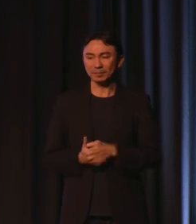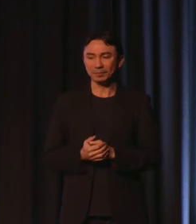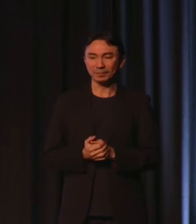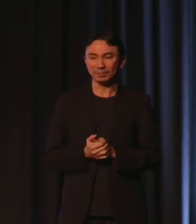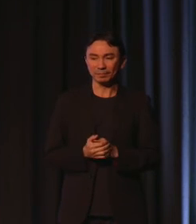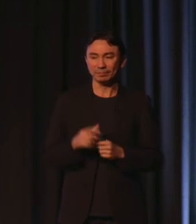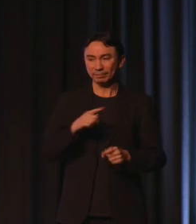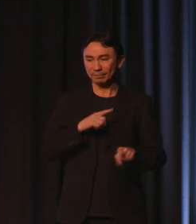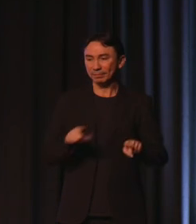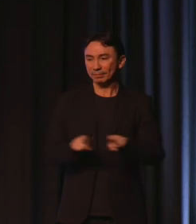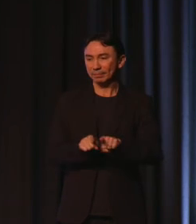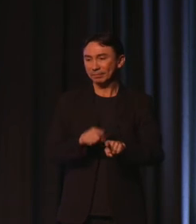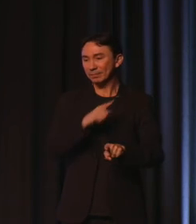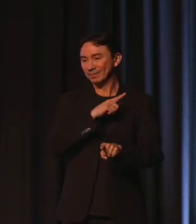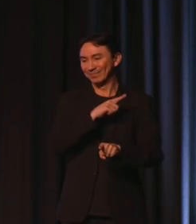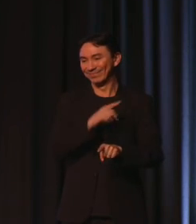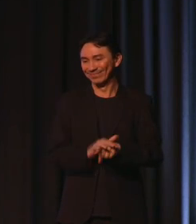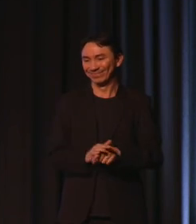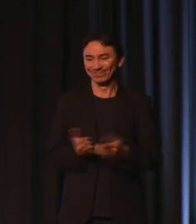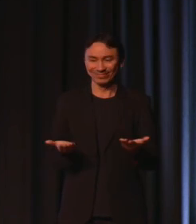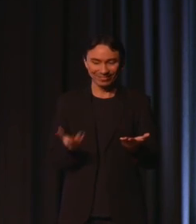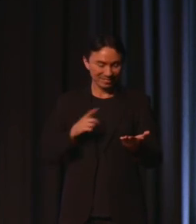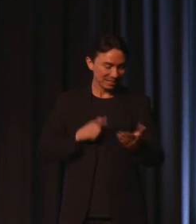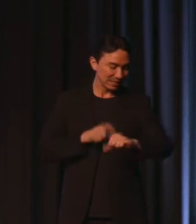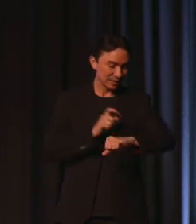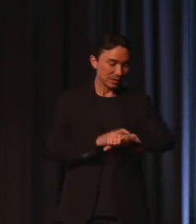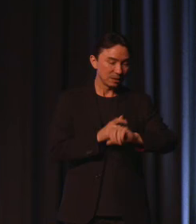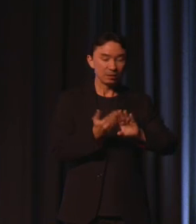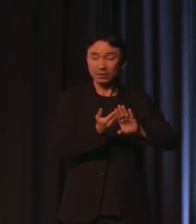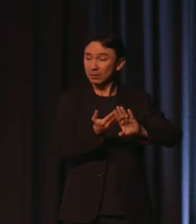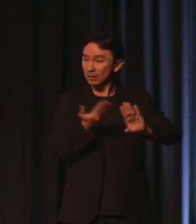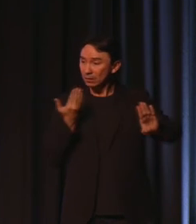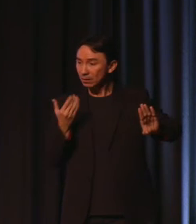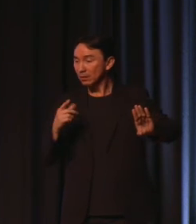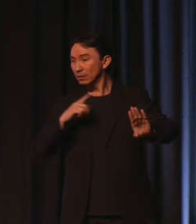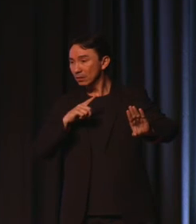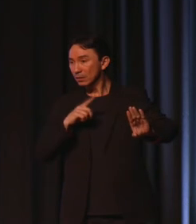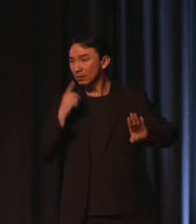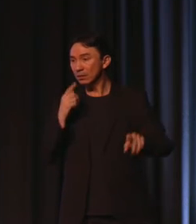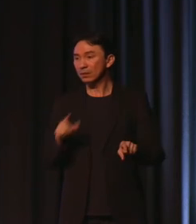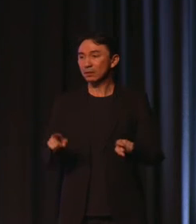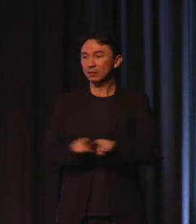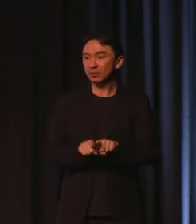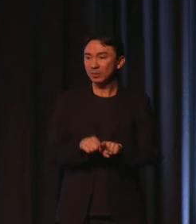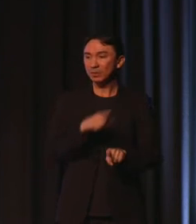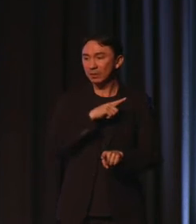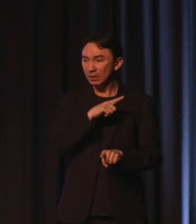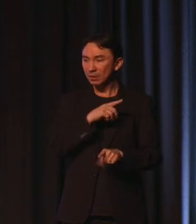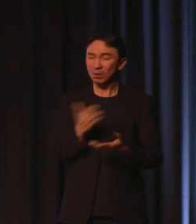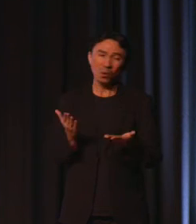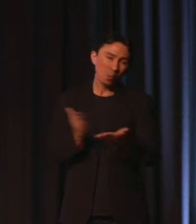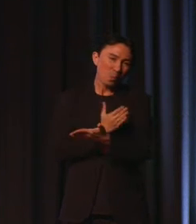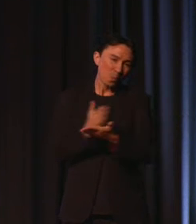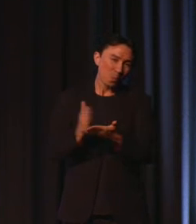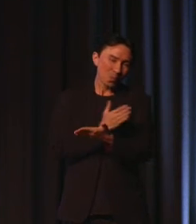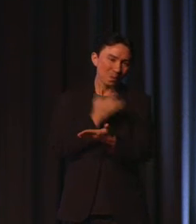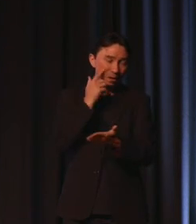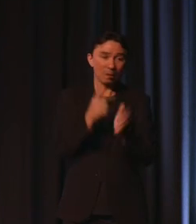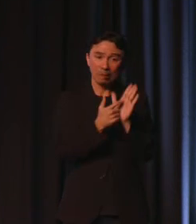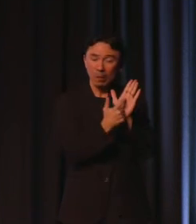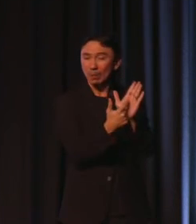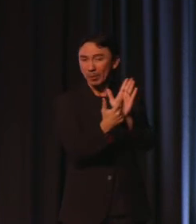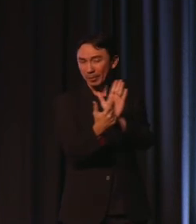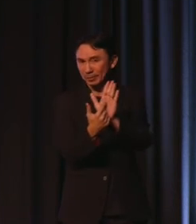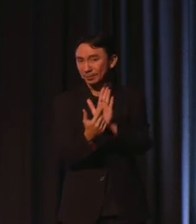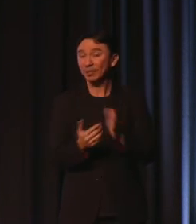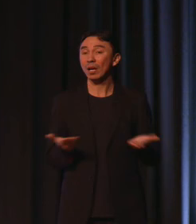comportamento de tempo de afastamento versus as questões que efetivamente eles são aí trazidos. E a gente